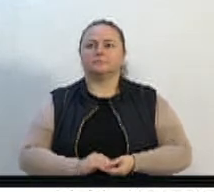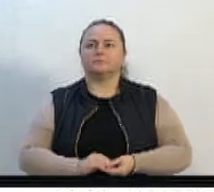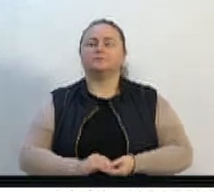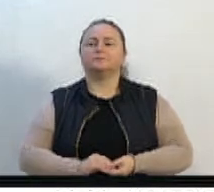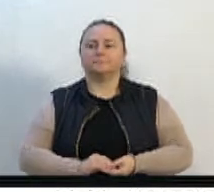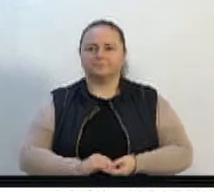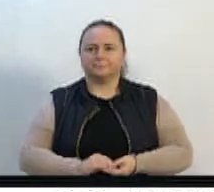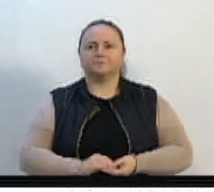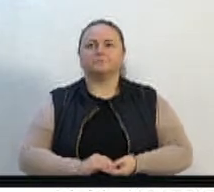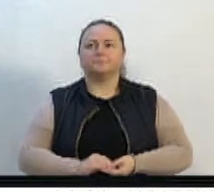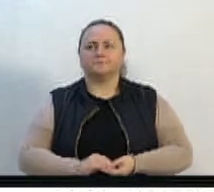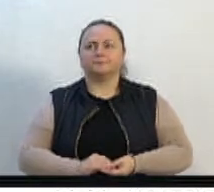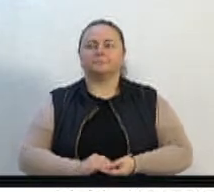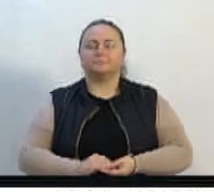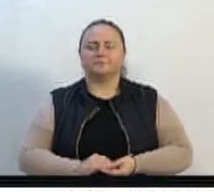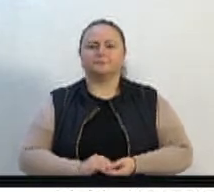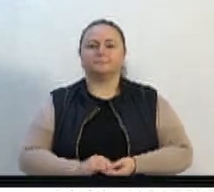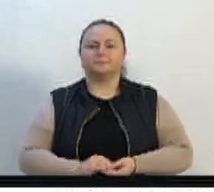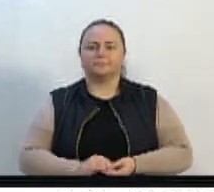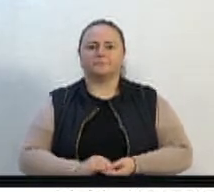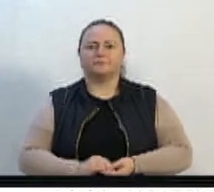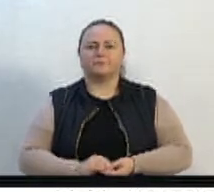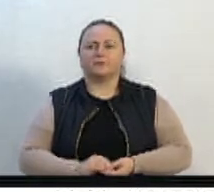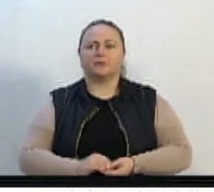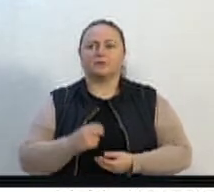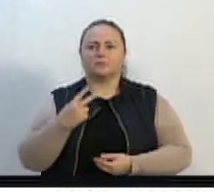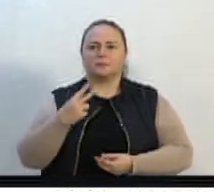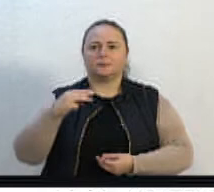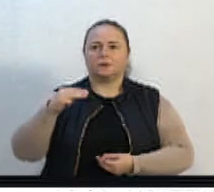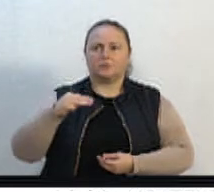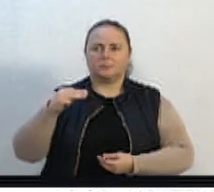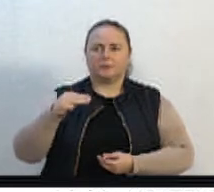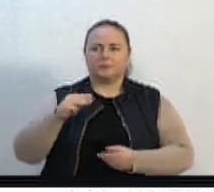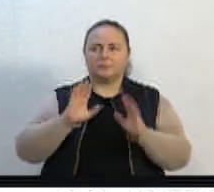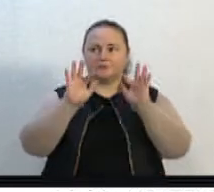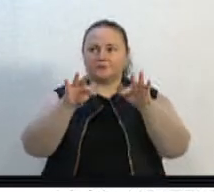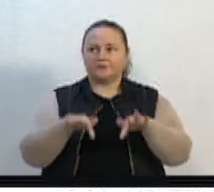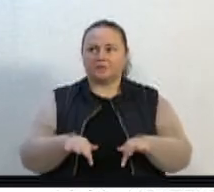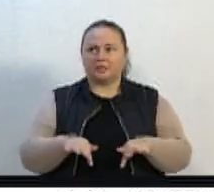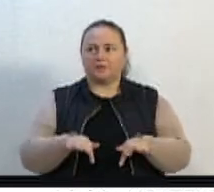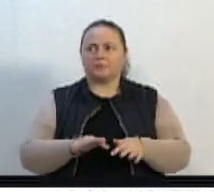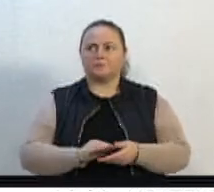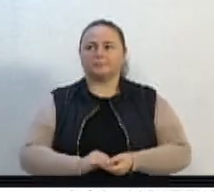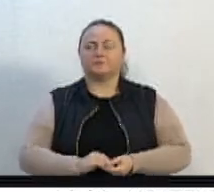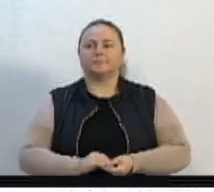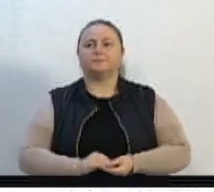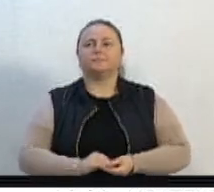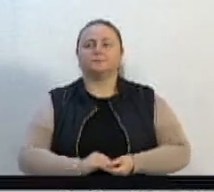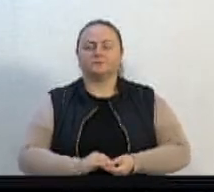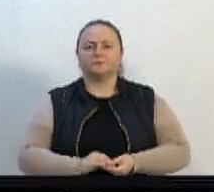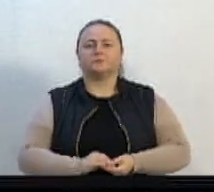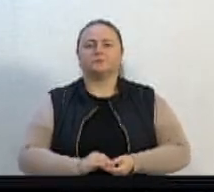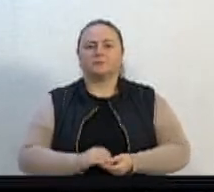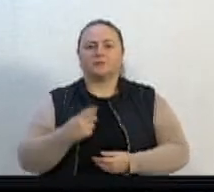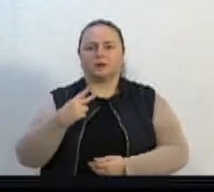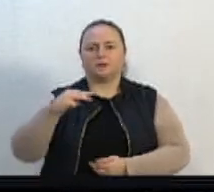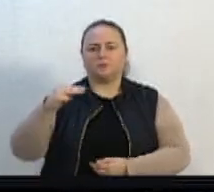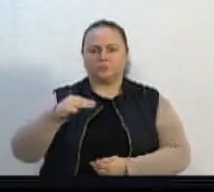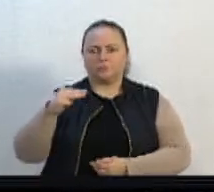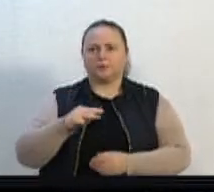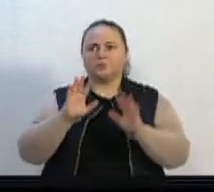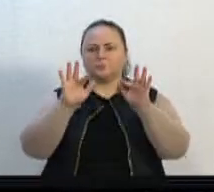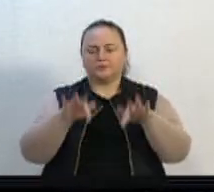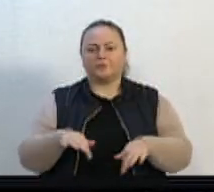Perfeito. Presidente, posso pedir mais 2 minutos para encerrar minha fala? Vereador Bruno, mais 2 minutos, então, para concluir o